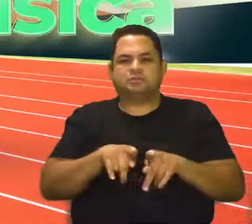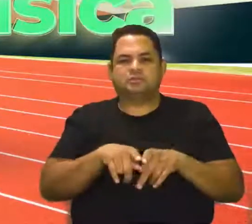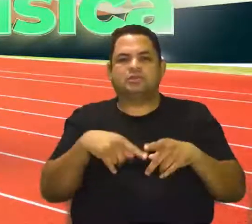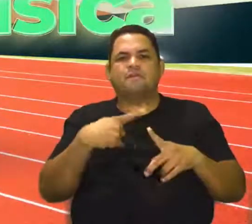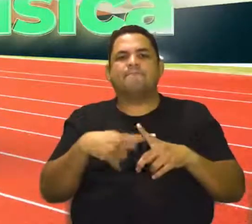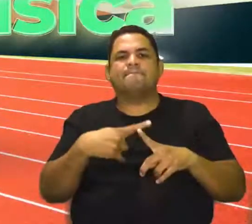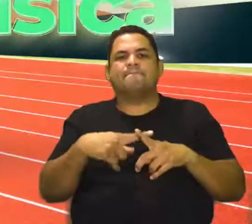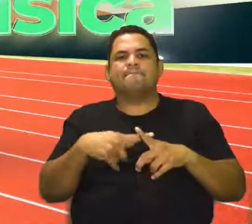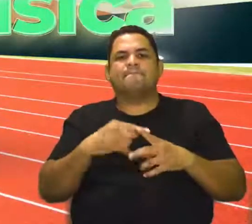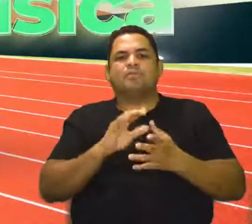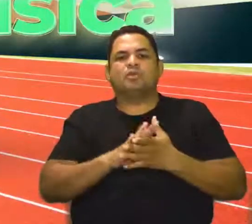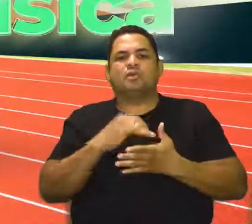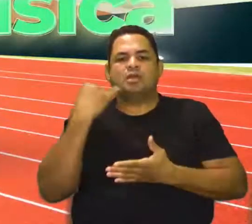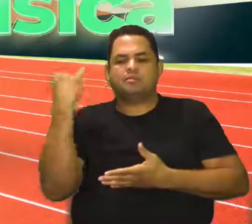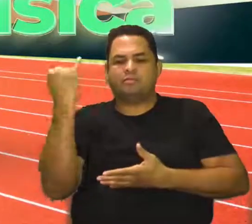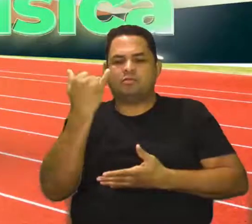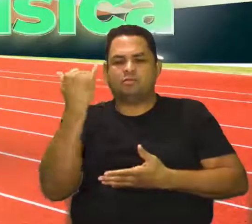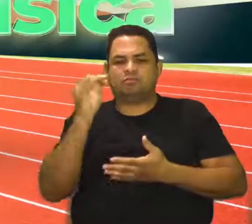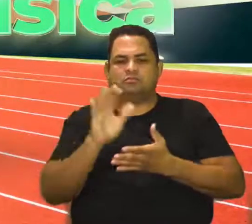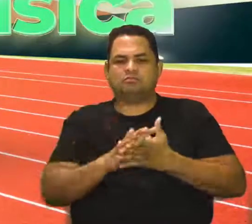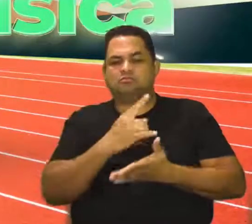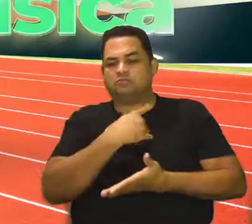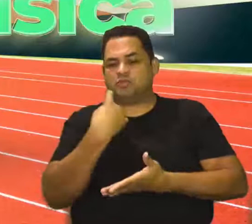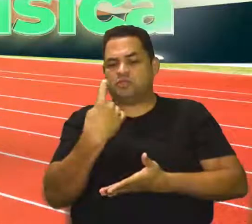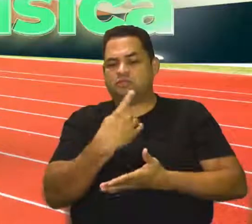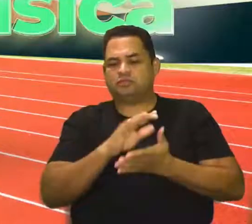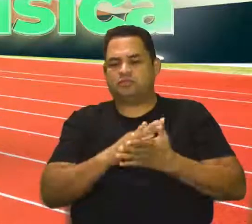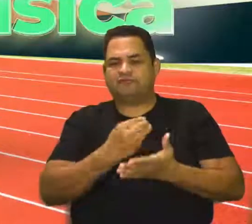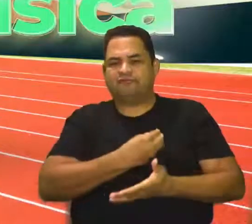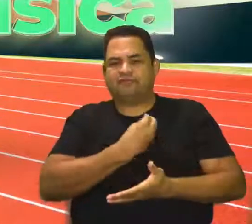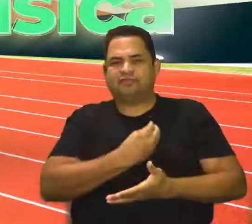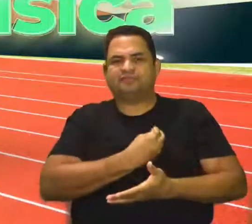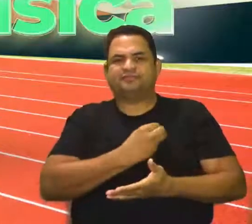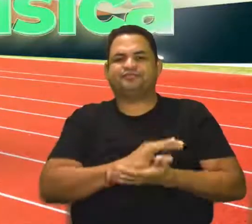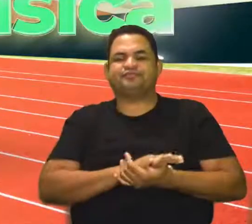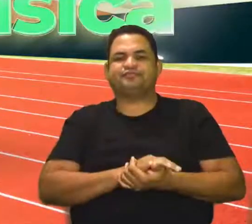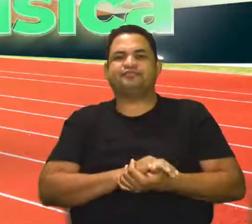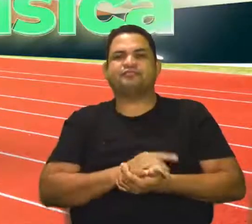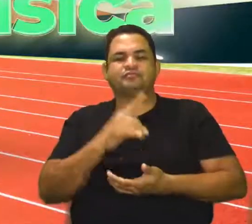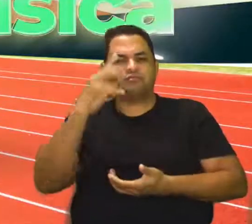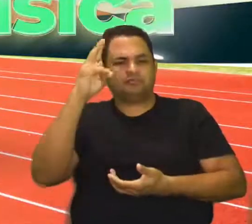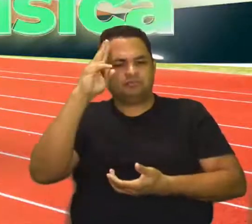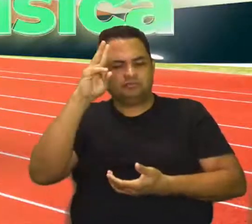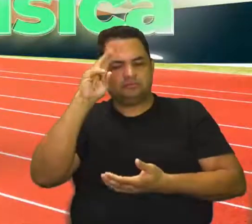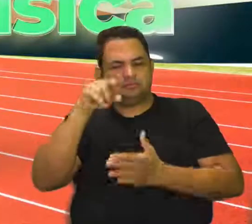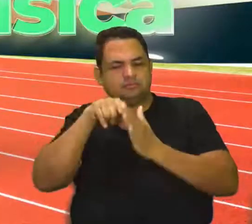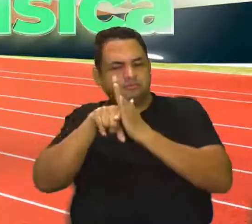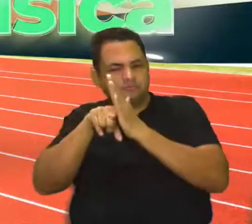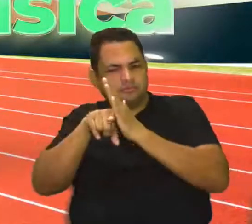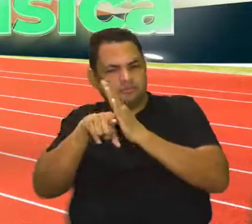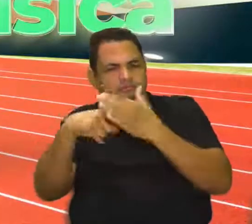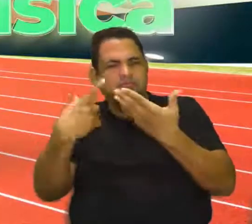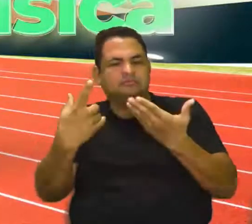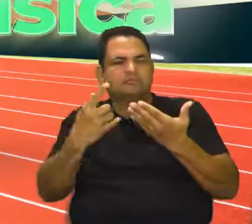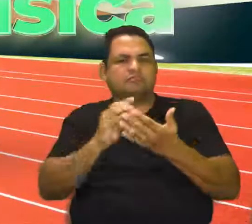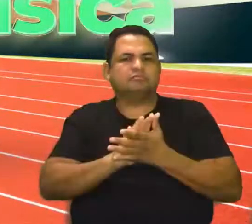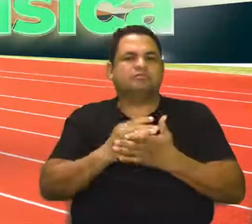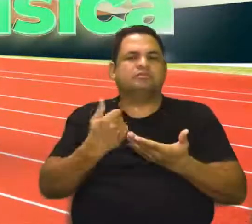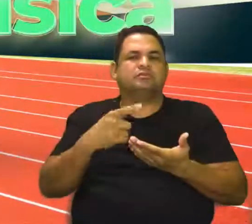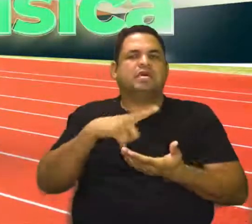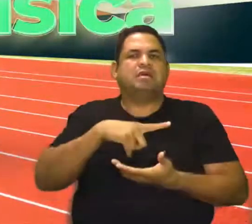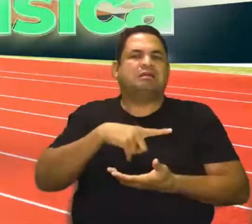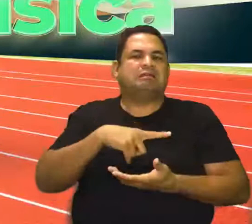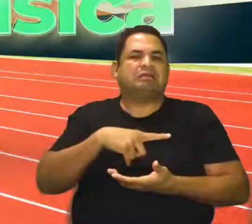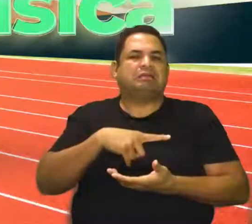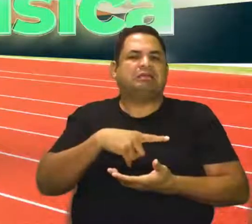porque é uma parte importante da nossa vida. Então, lembra da pesquisa? Fator tempo, não dá, eu tenho